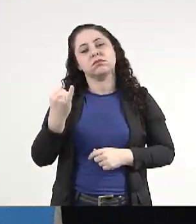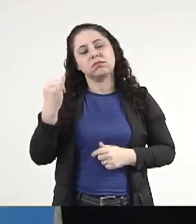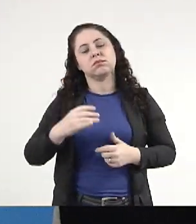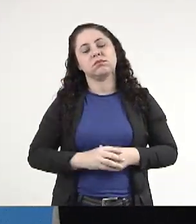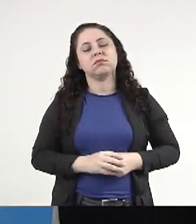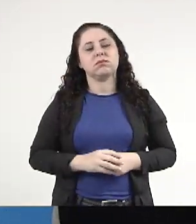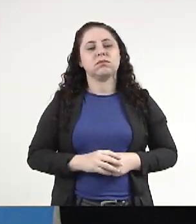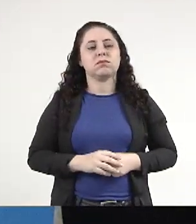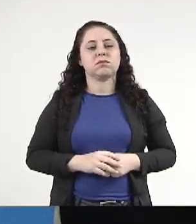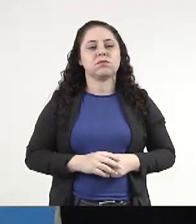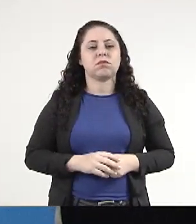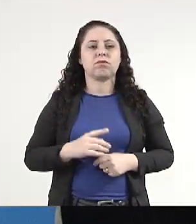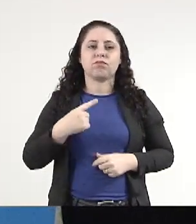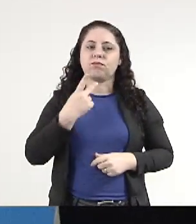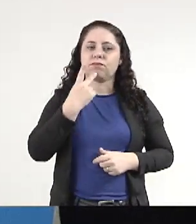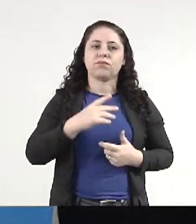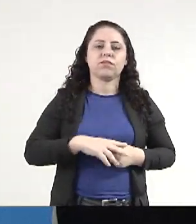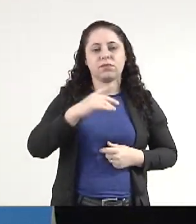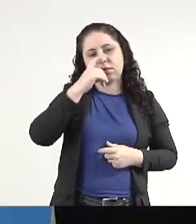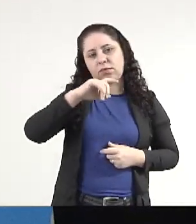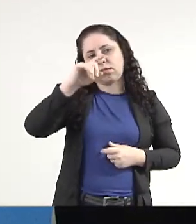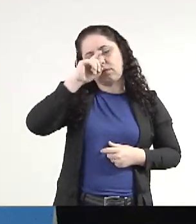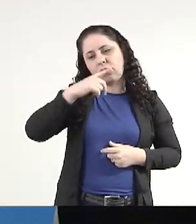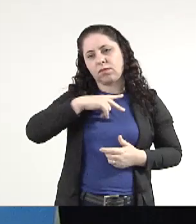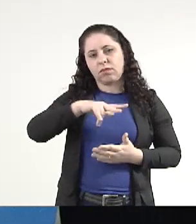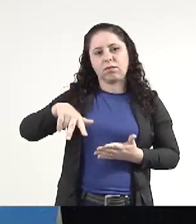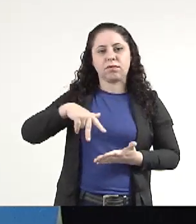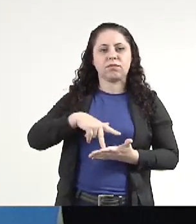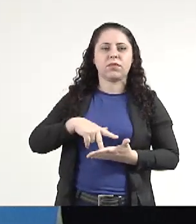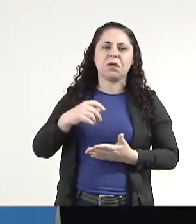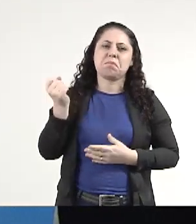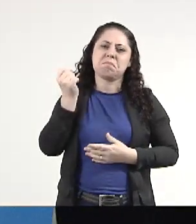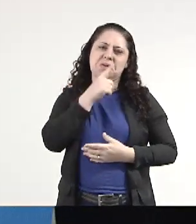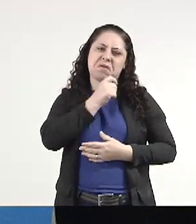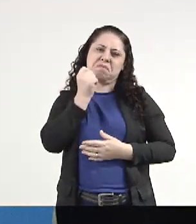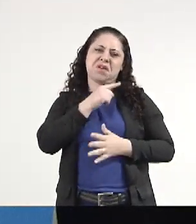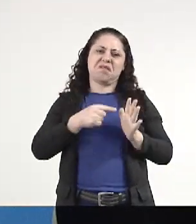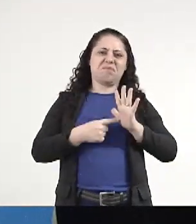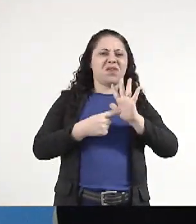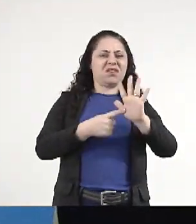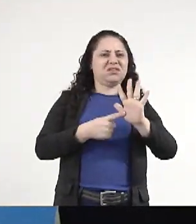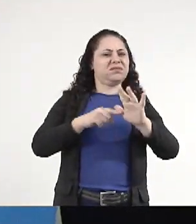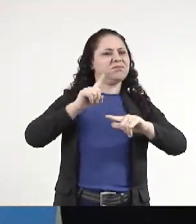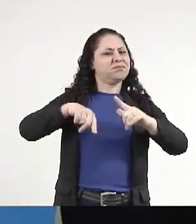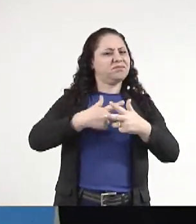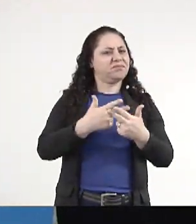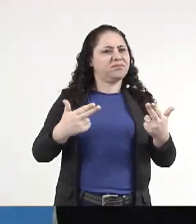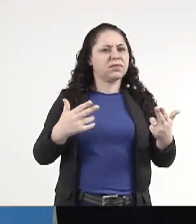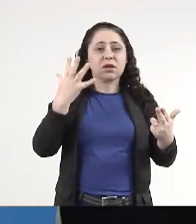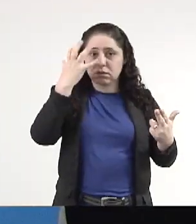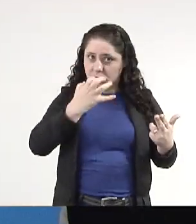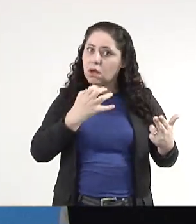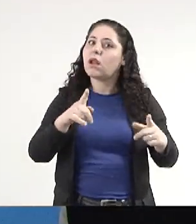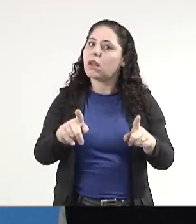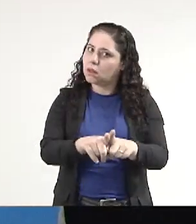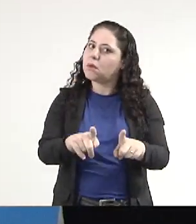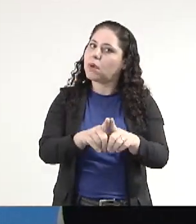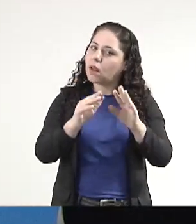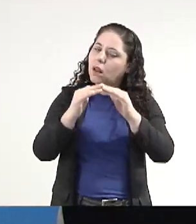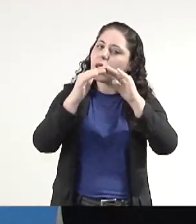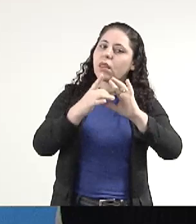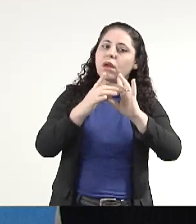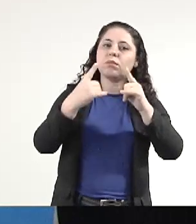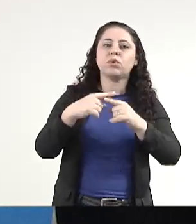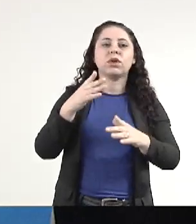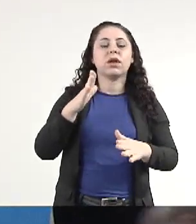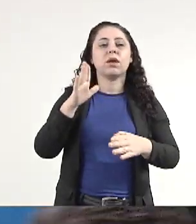fundamental. E obviamente que o deputado Zeca do PT vem aqui ironicamente e apresenta situações que é séria também para a democracia,